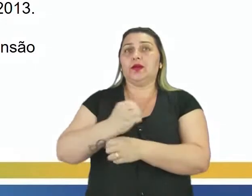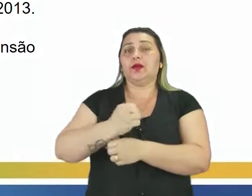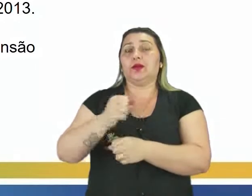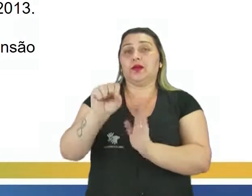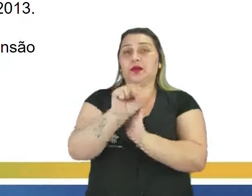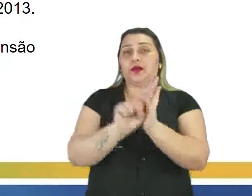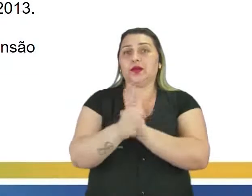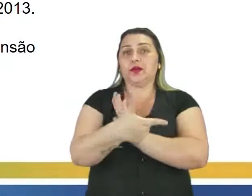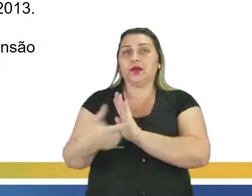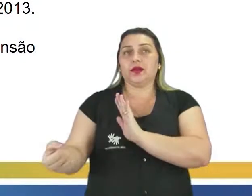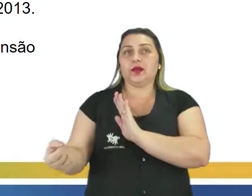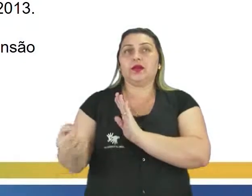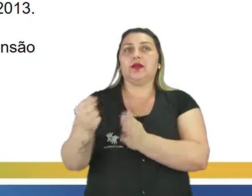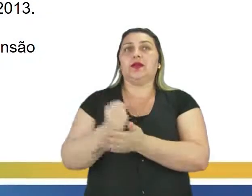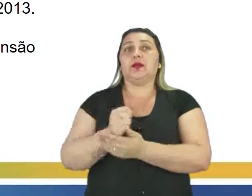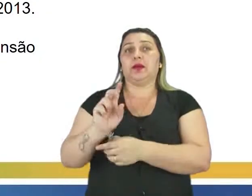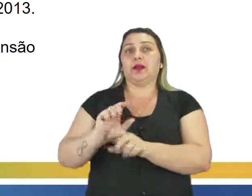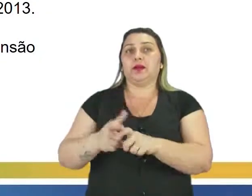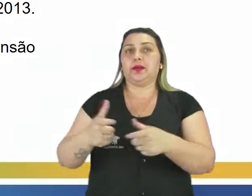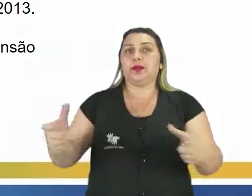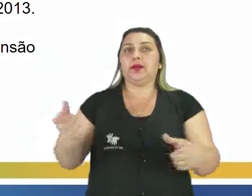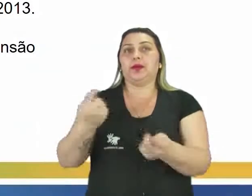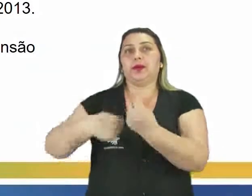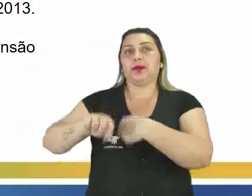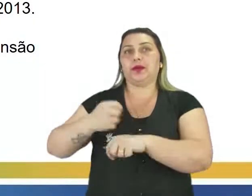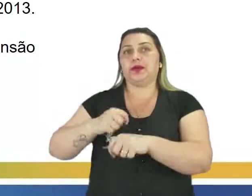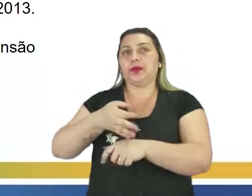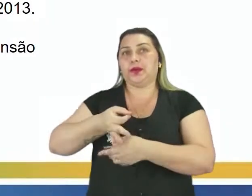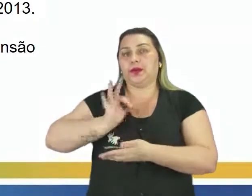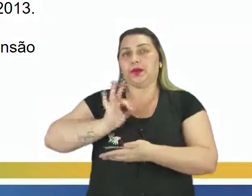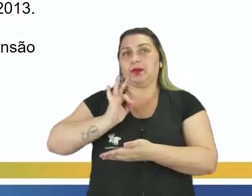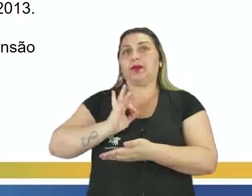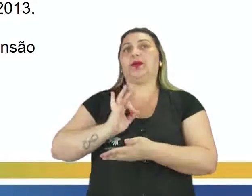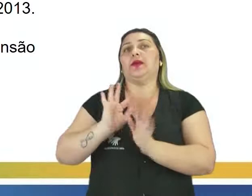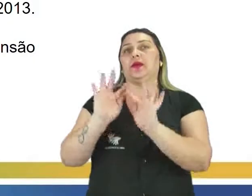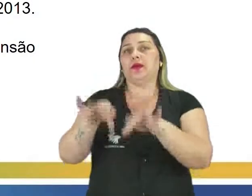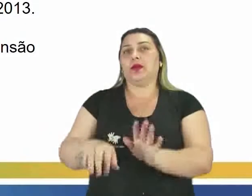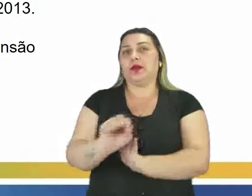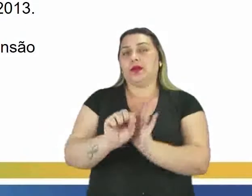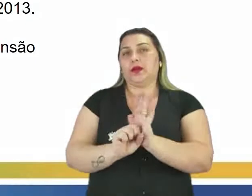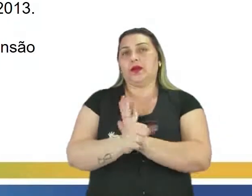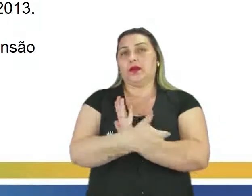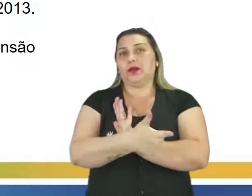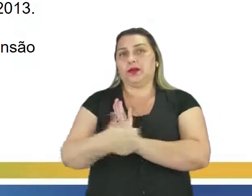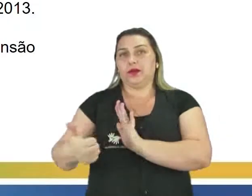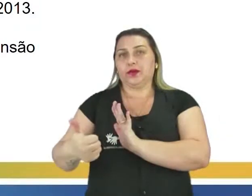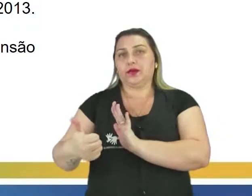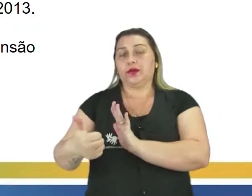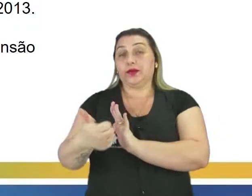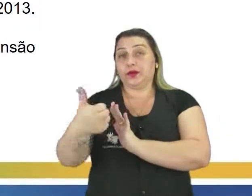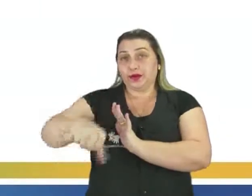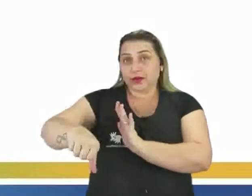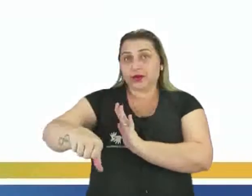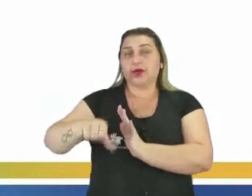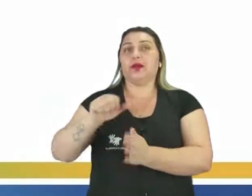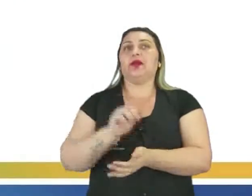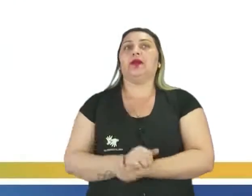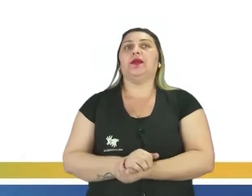início do século XX. B. A expansão da economia cafeeira no final do século